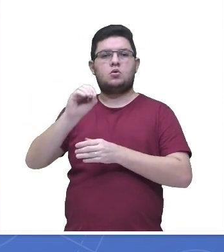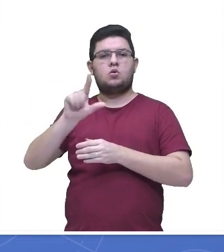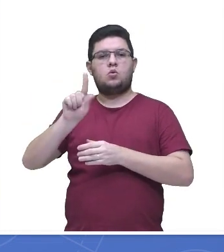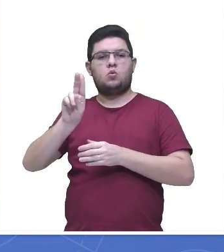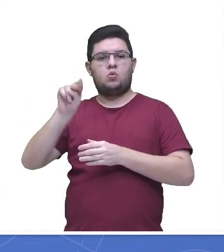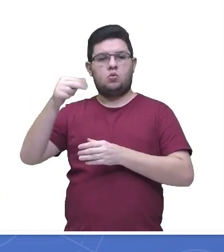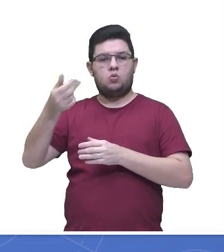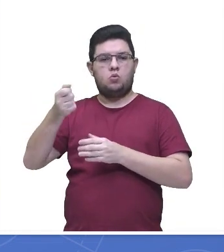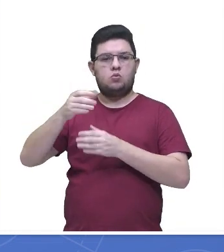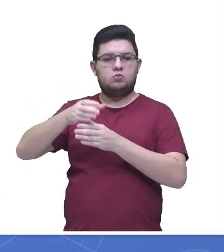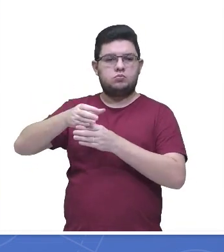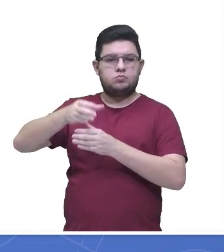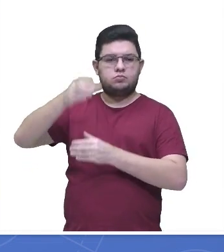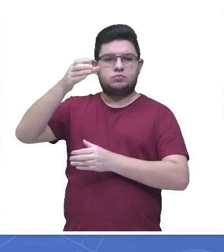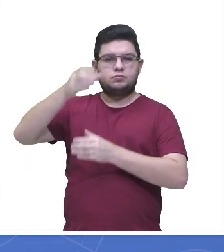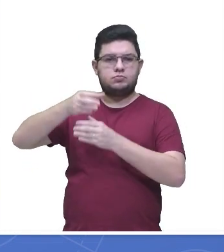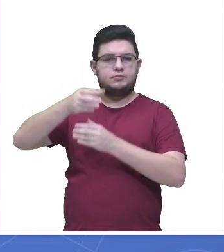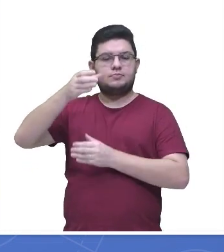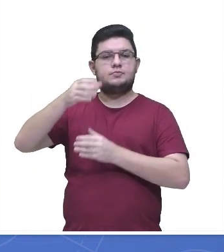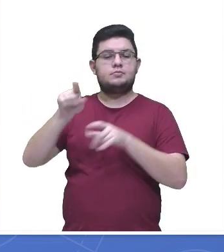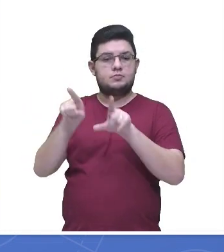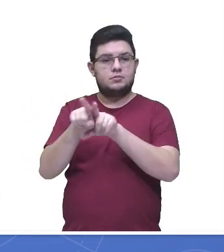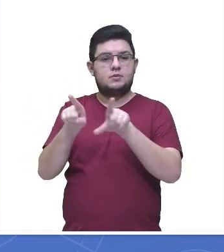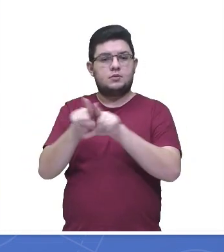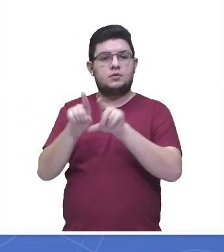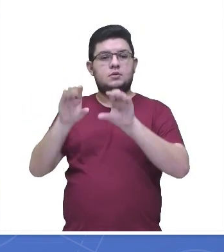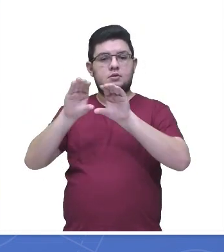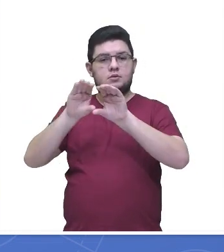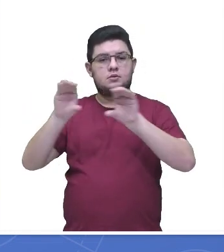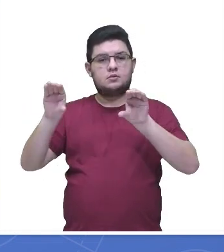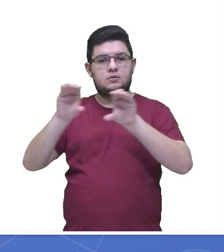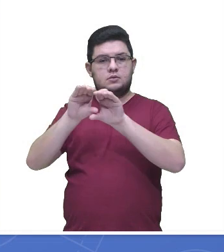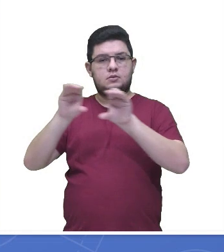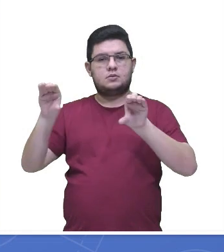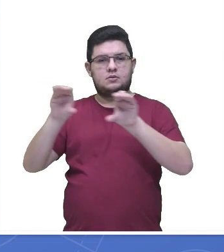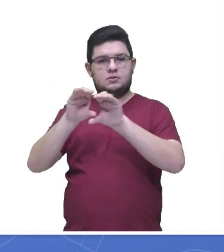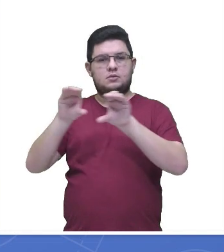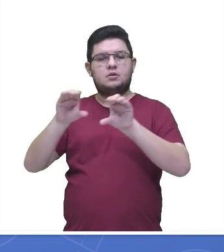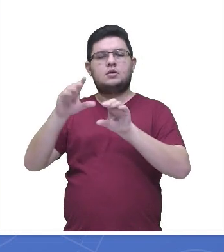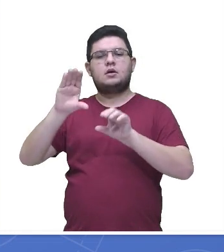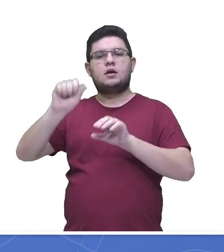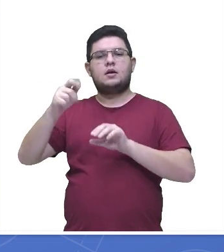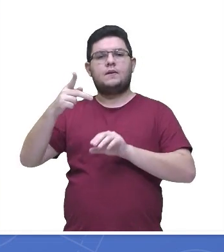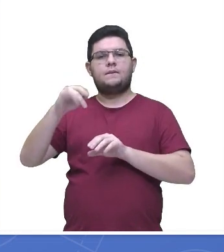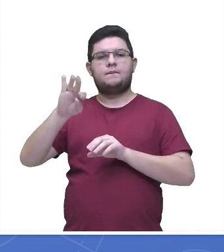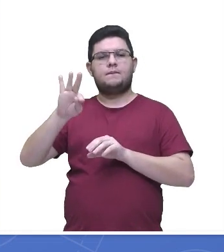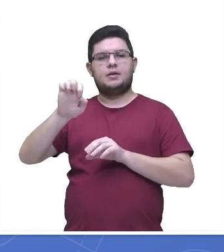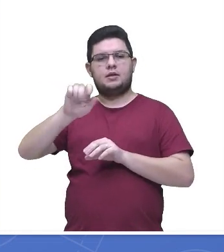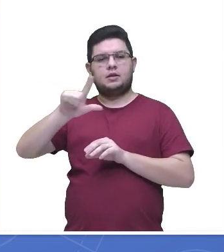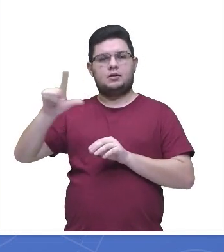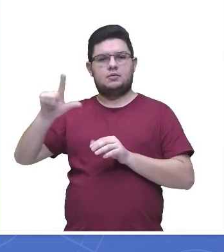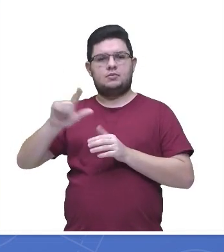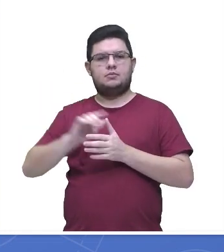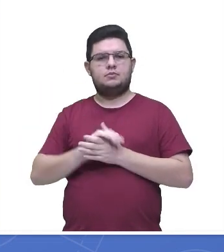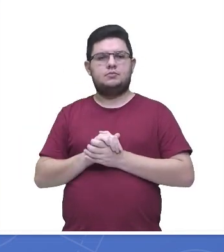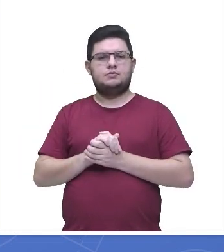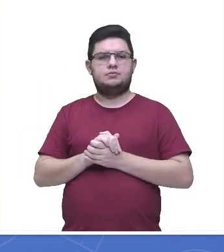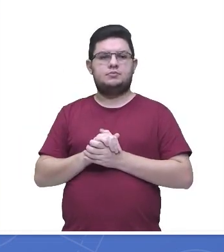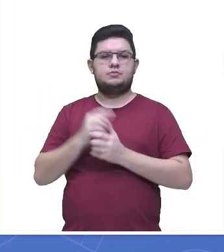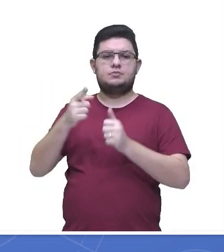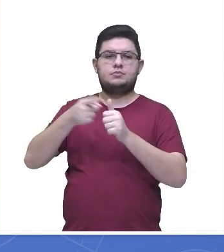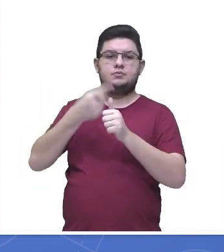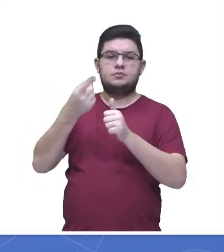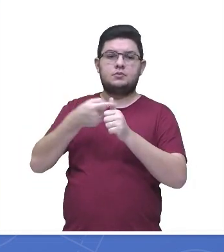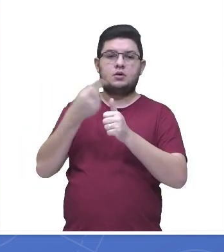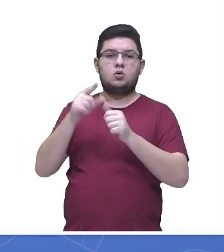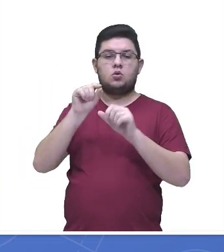são frisadas, mas nós temos os capitéis. Quais são os capitéis? O primeiro que nós